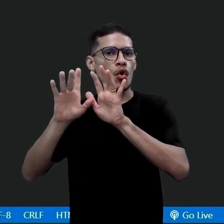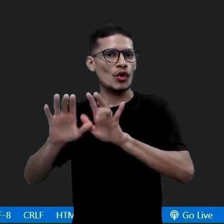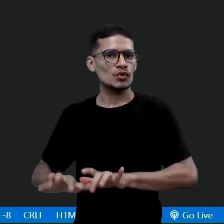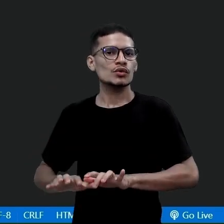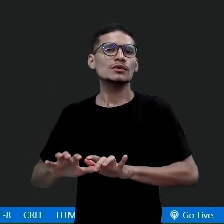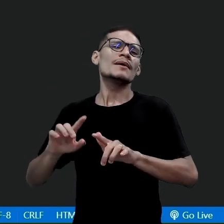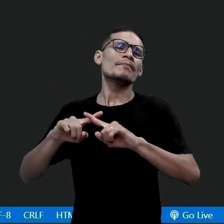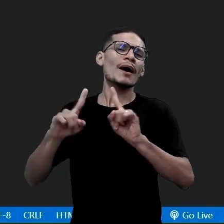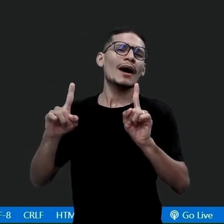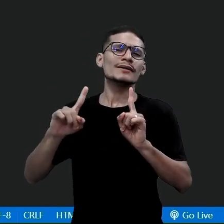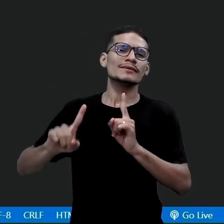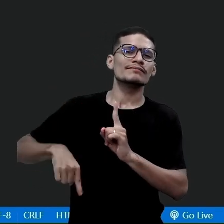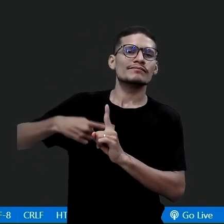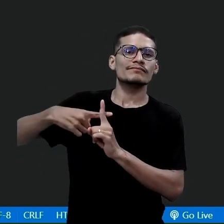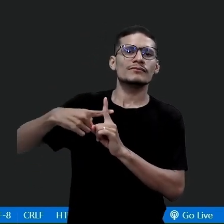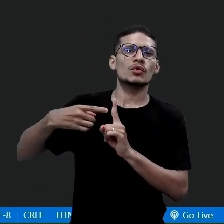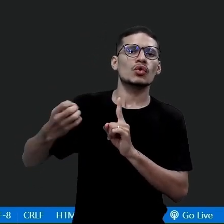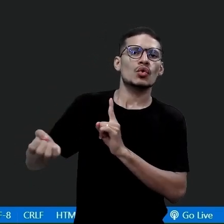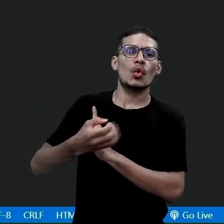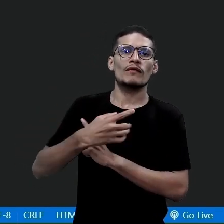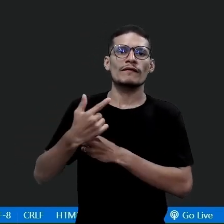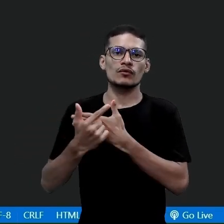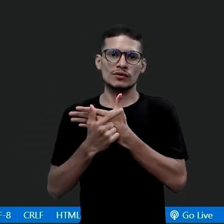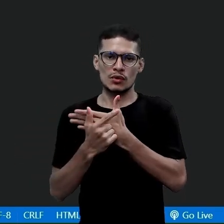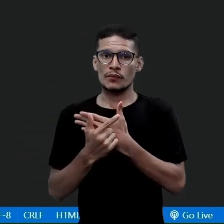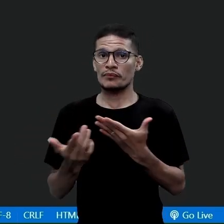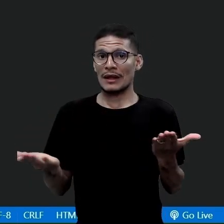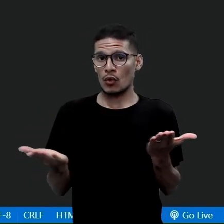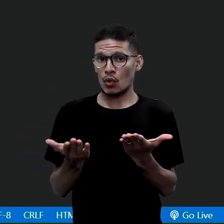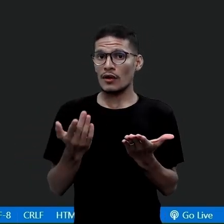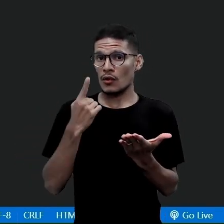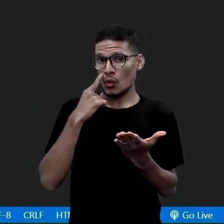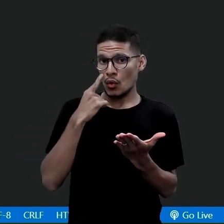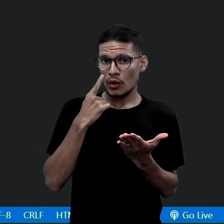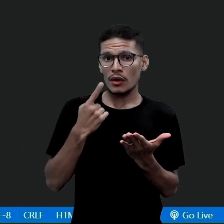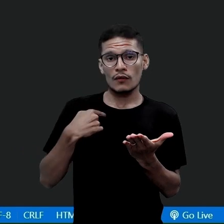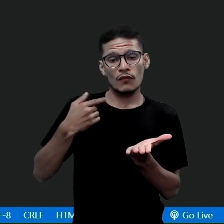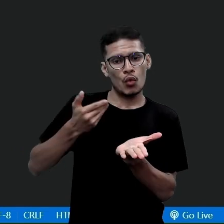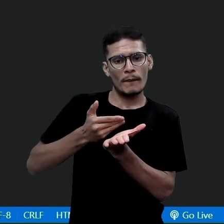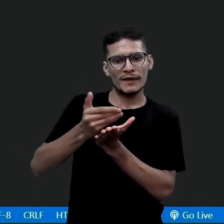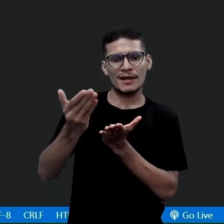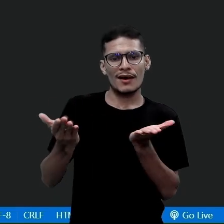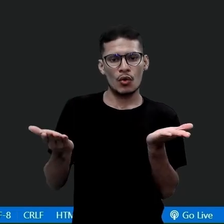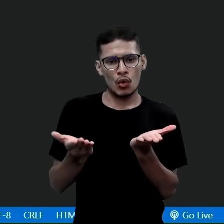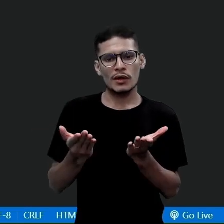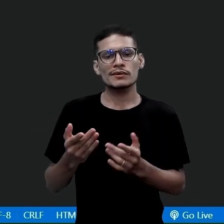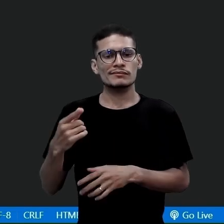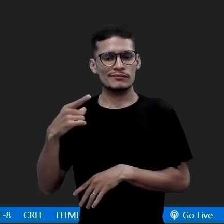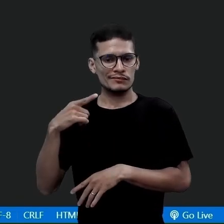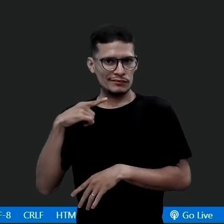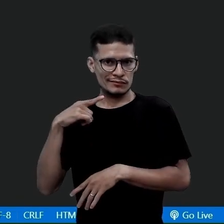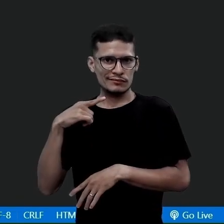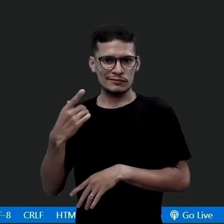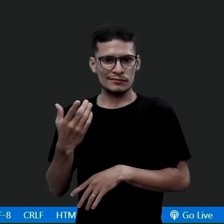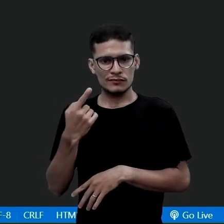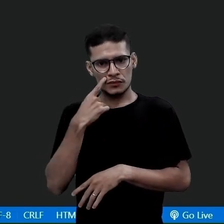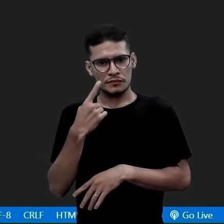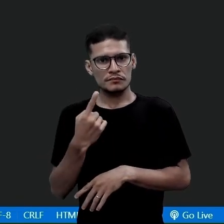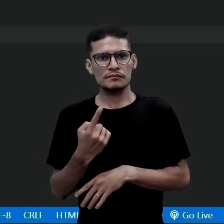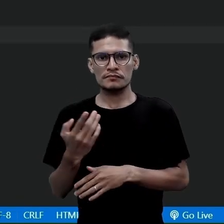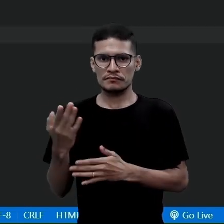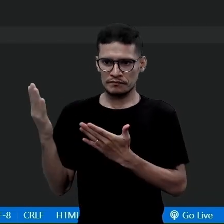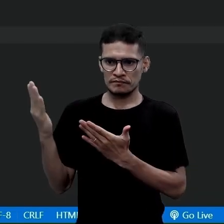funções. Então vamos lá. Eu vou iniciar aqui chamando o atalho !Enter para iniciar a